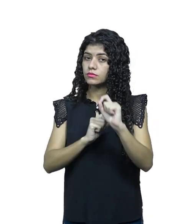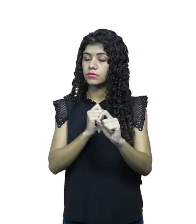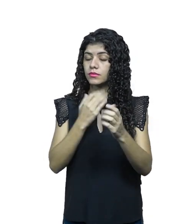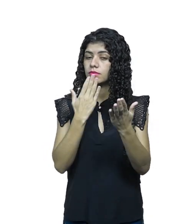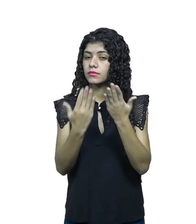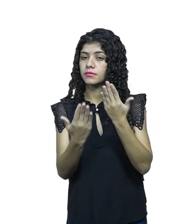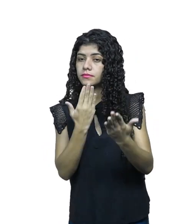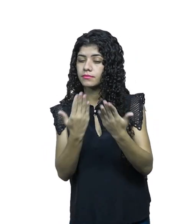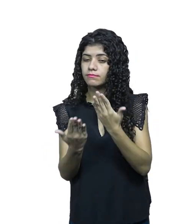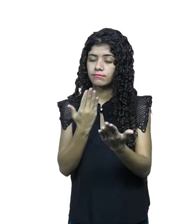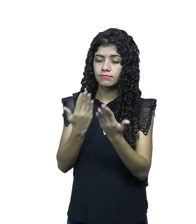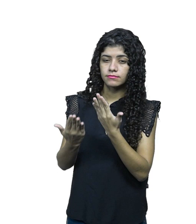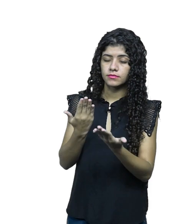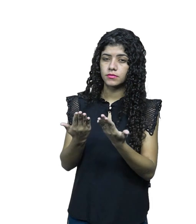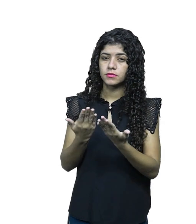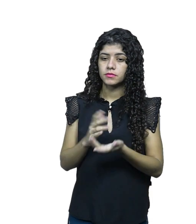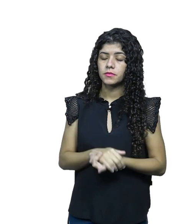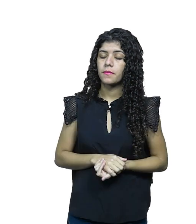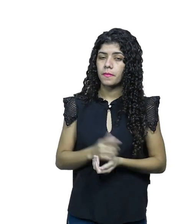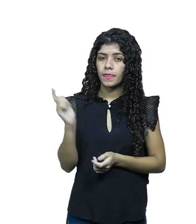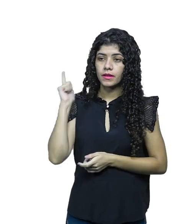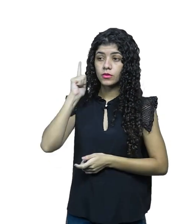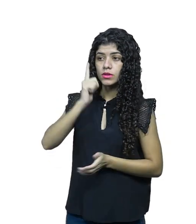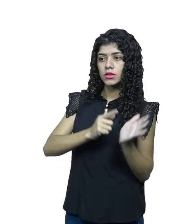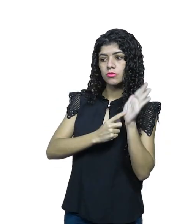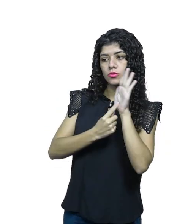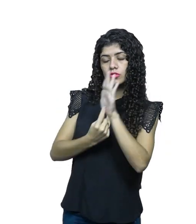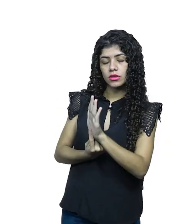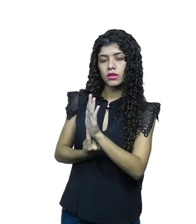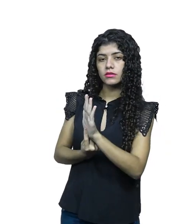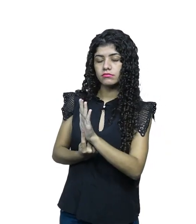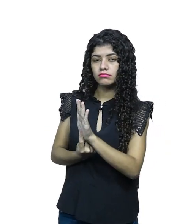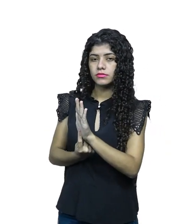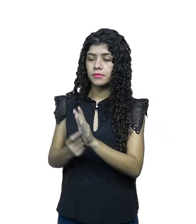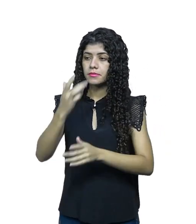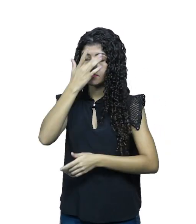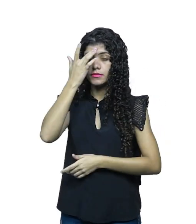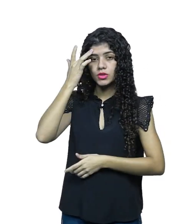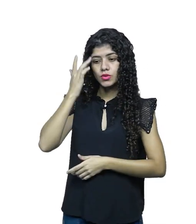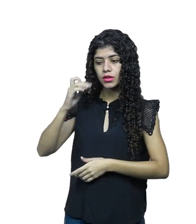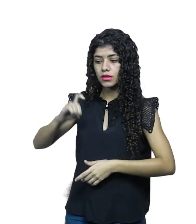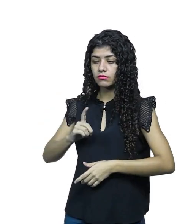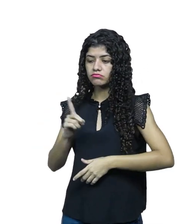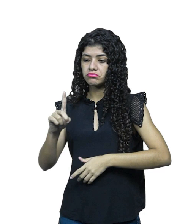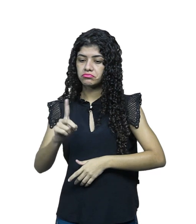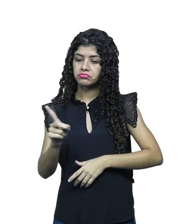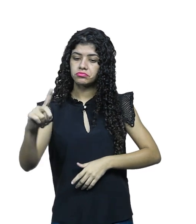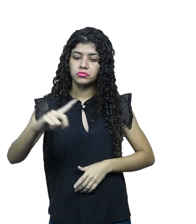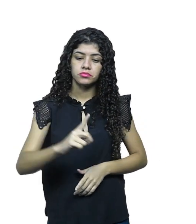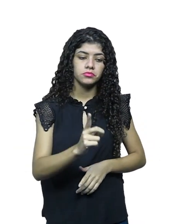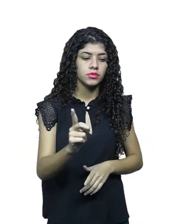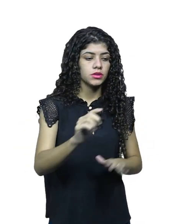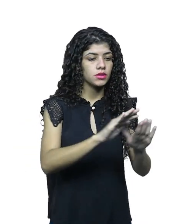na festa de seu casamento. Olha só como, através da comparação,